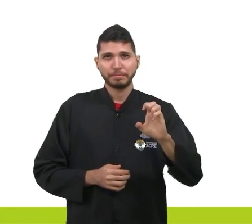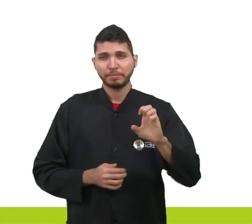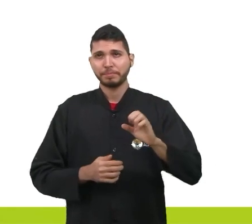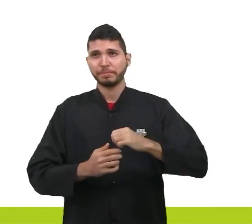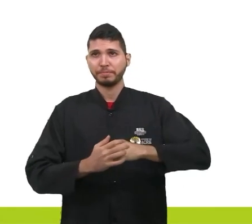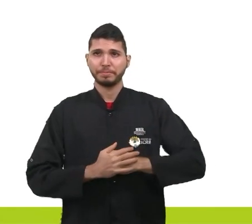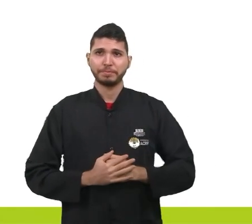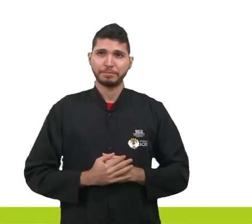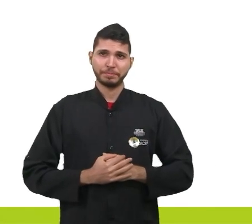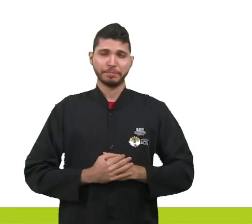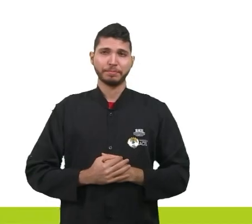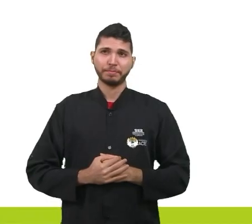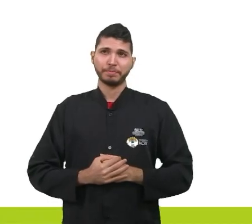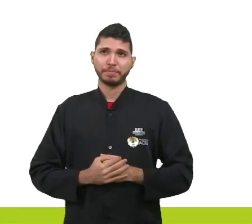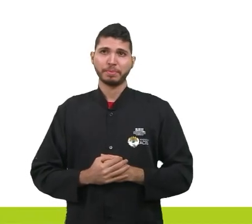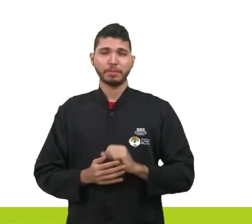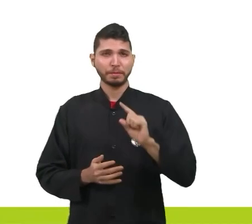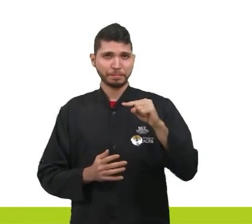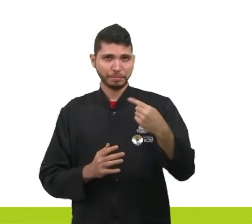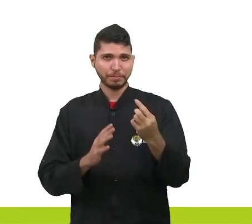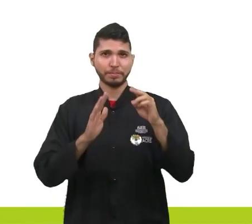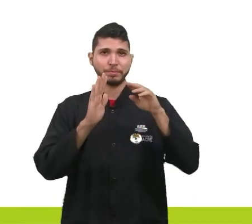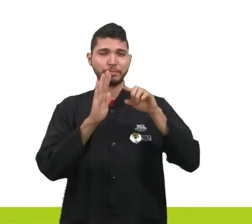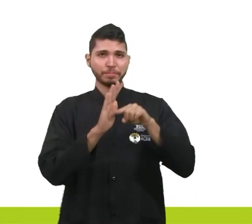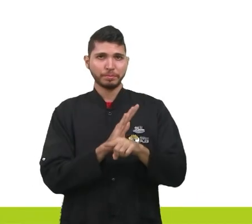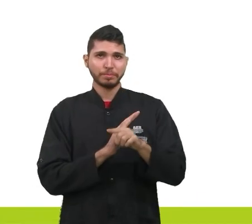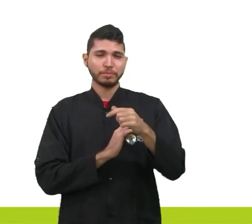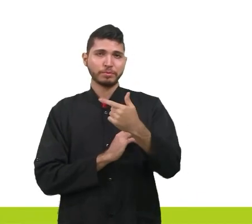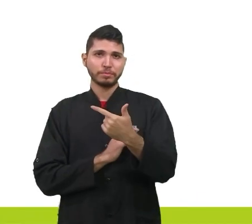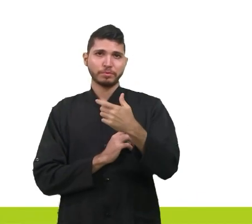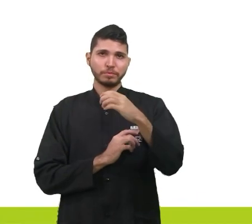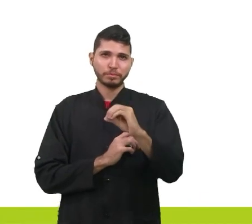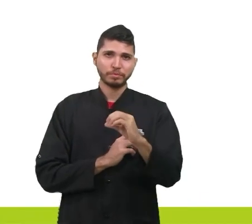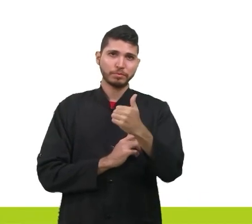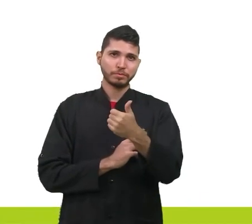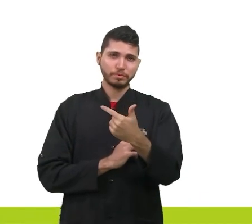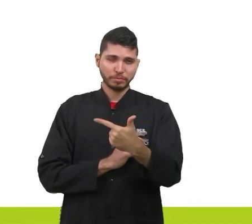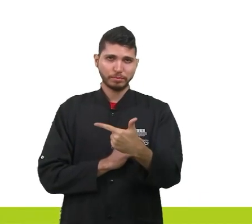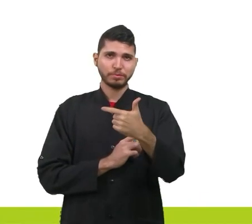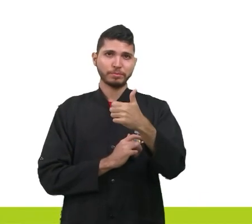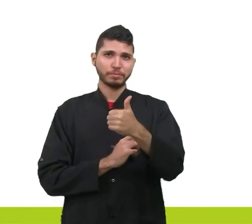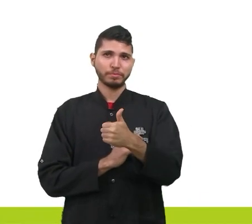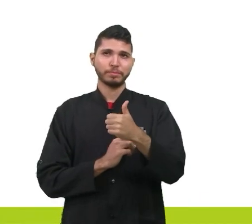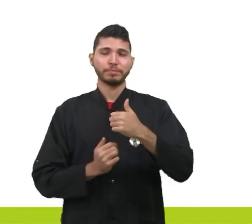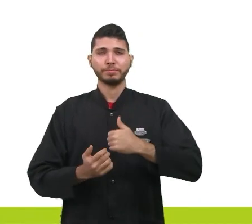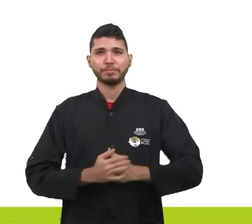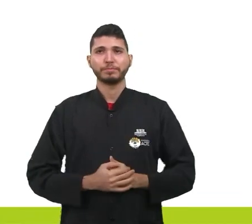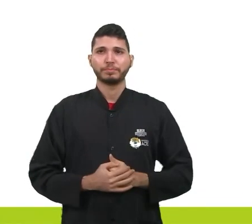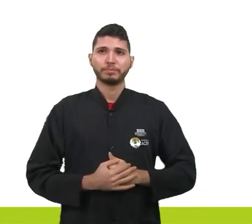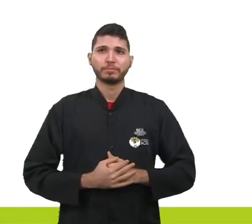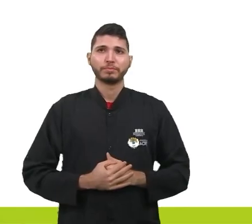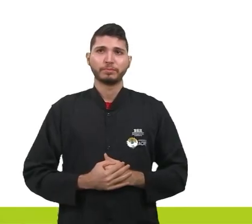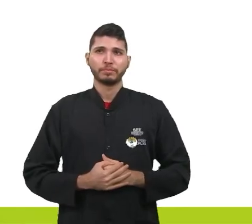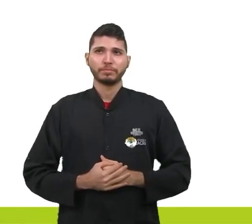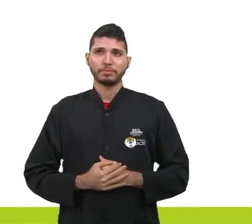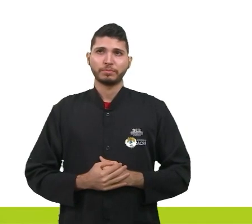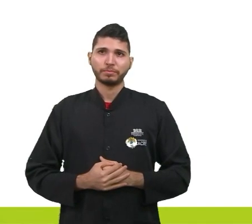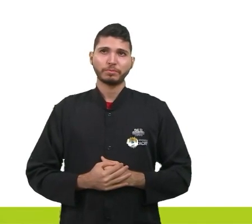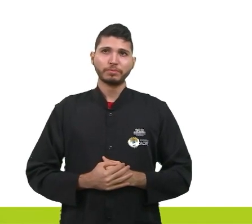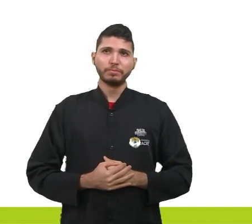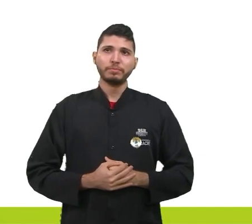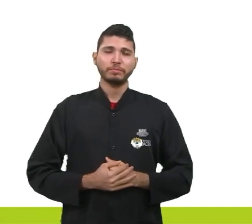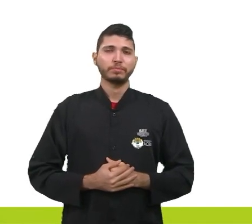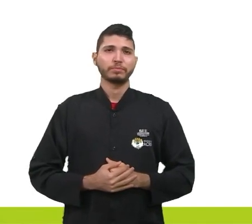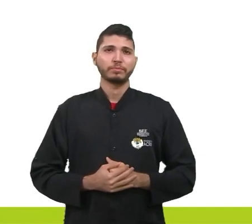para a próxima questão de 2021, também da prova do Enem, e diz o seguinte, vamos à leitura